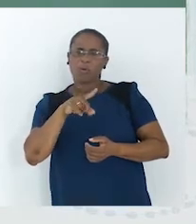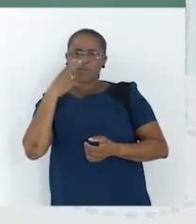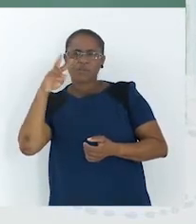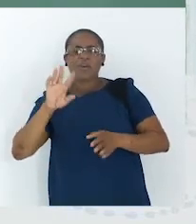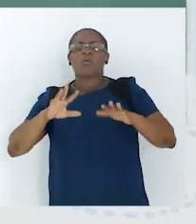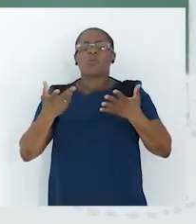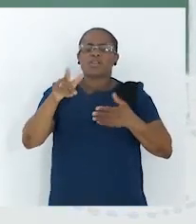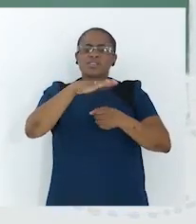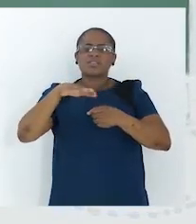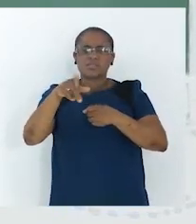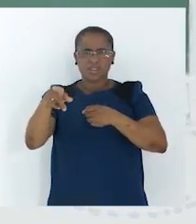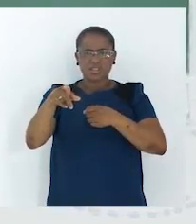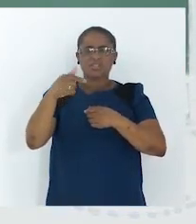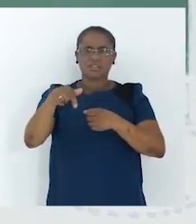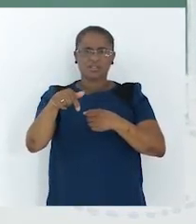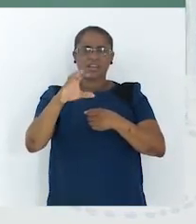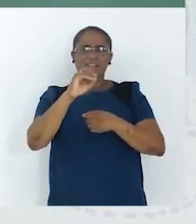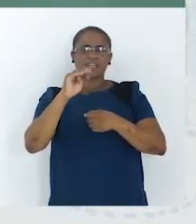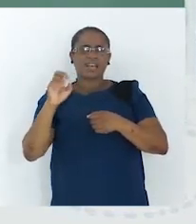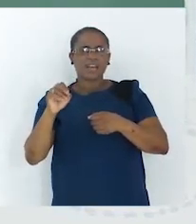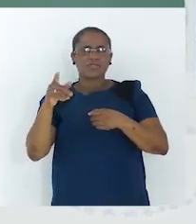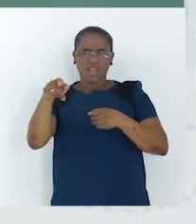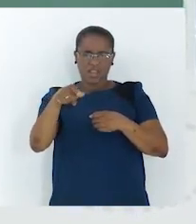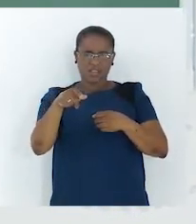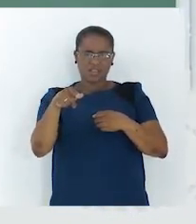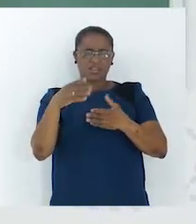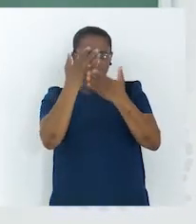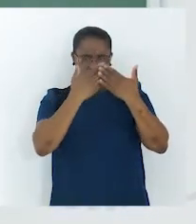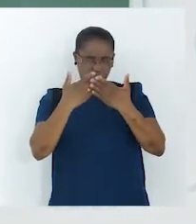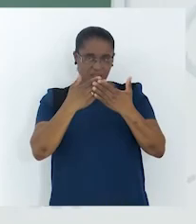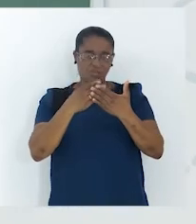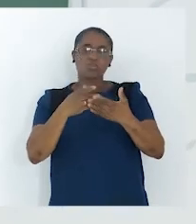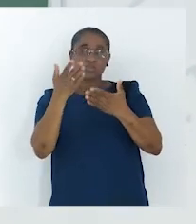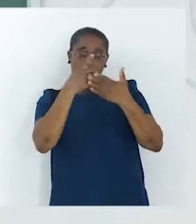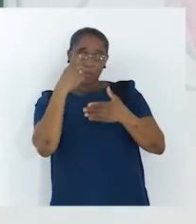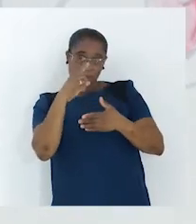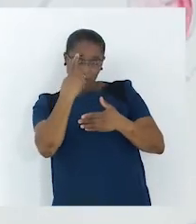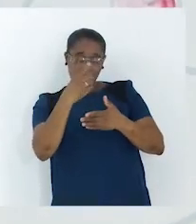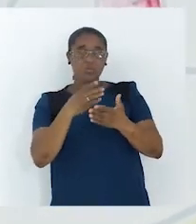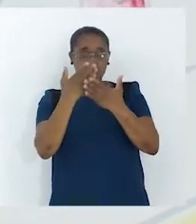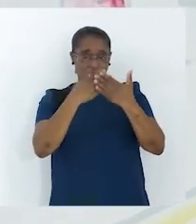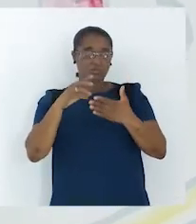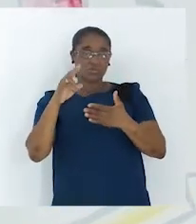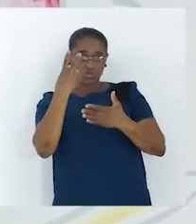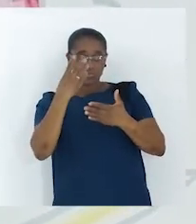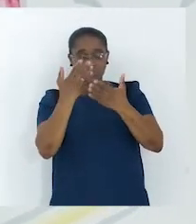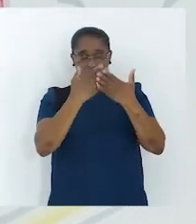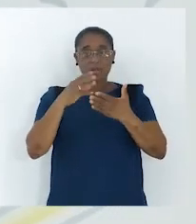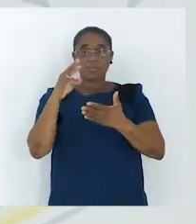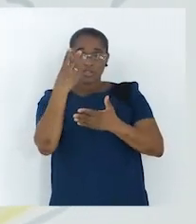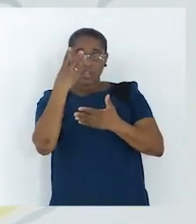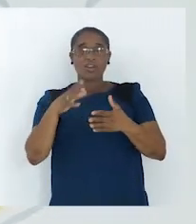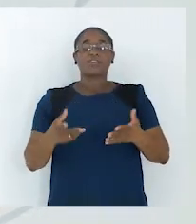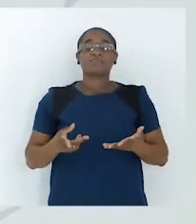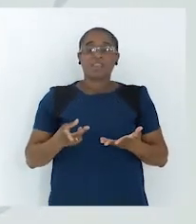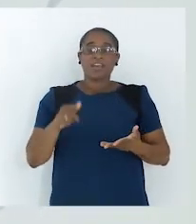qual desses casos aqui está presente os carros usados em Durango vermelho o segundo e o terceiro